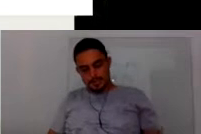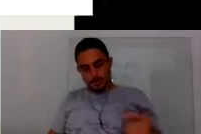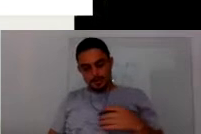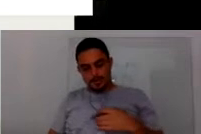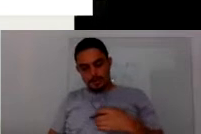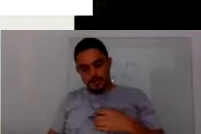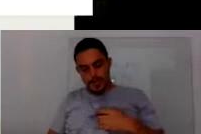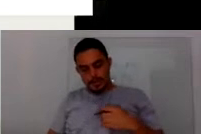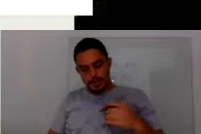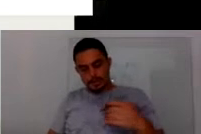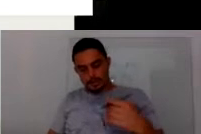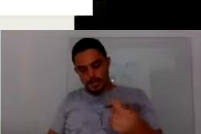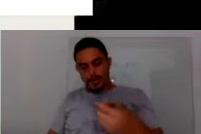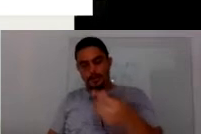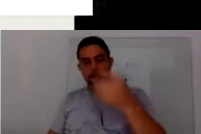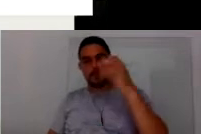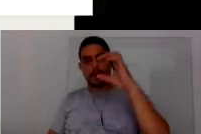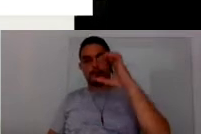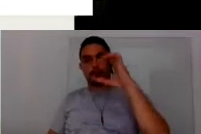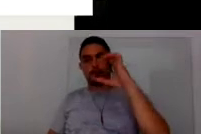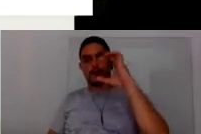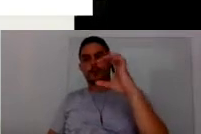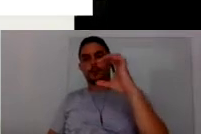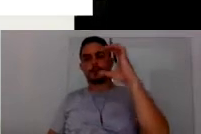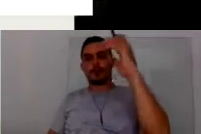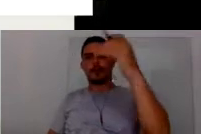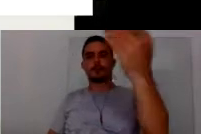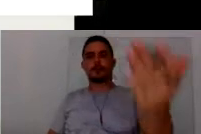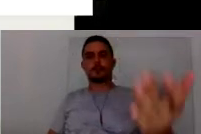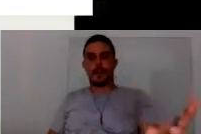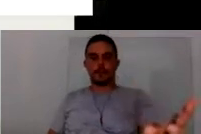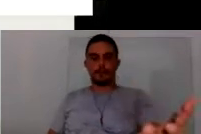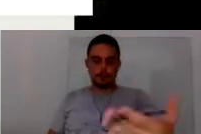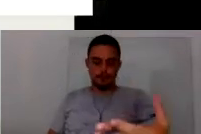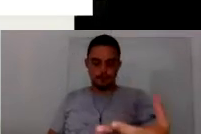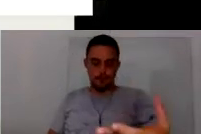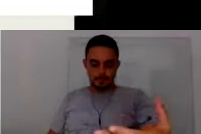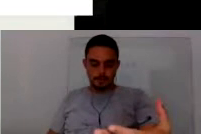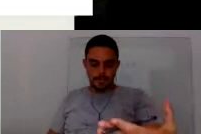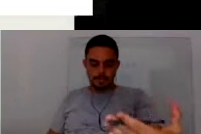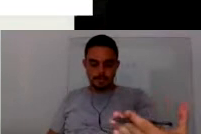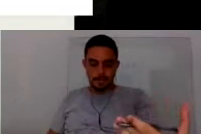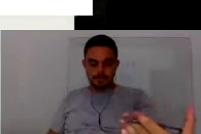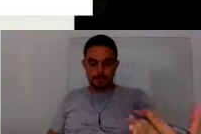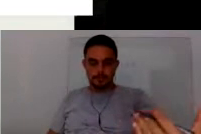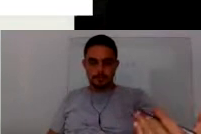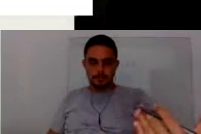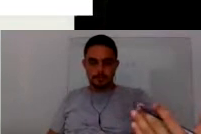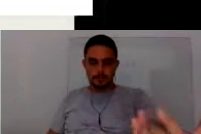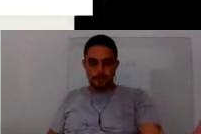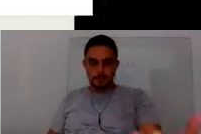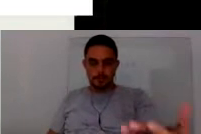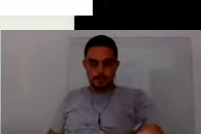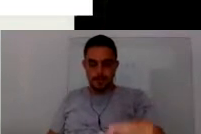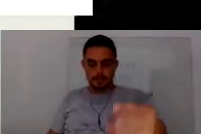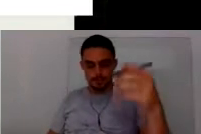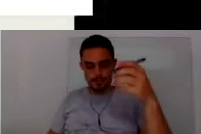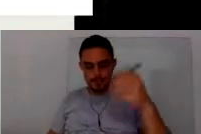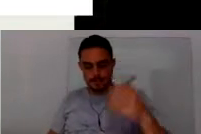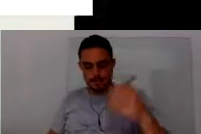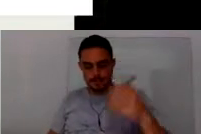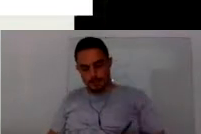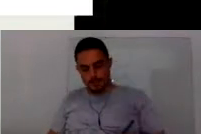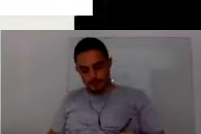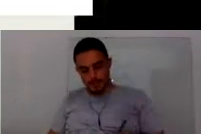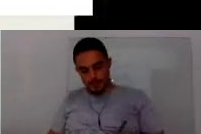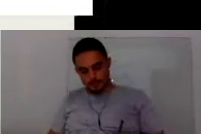Beleza? Então eu defini agora, sem o valor do anel volumétrico, eu defini a quantidade de massa úmida e de